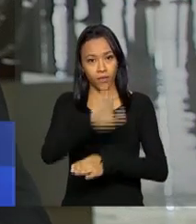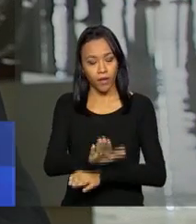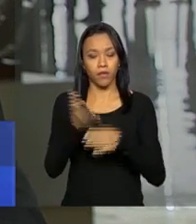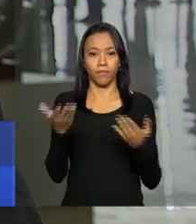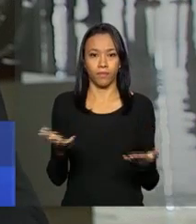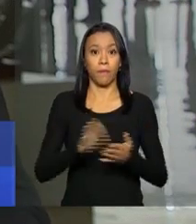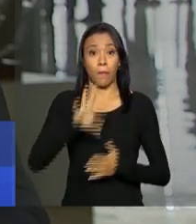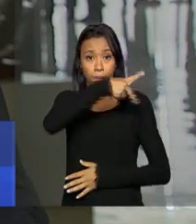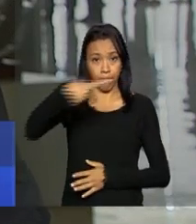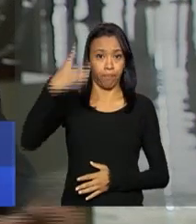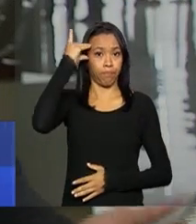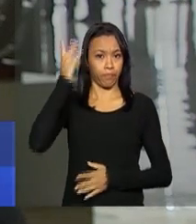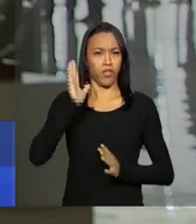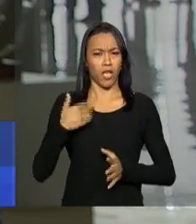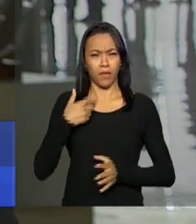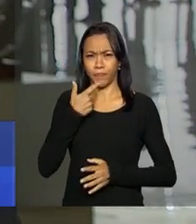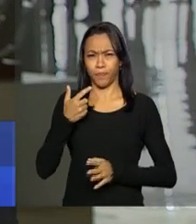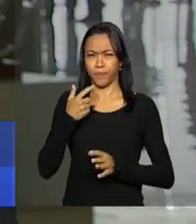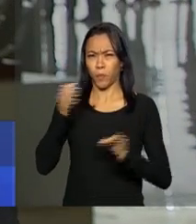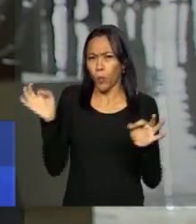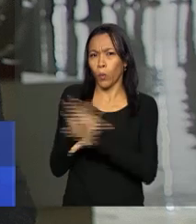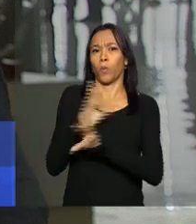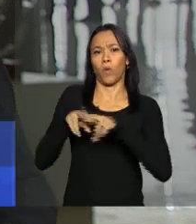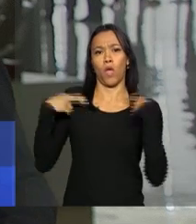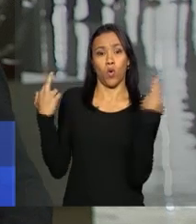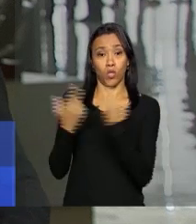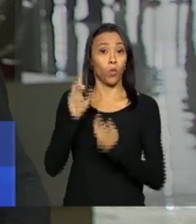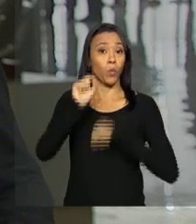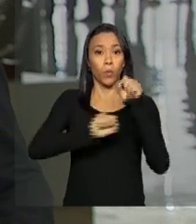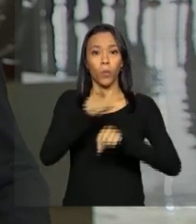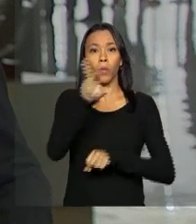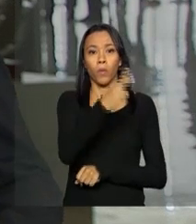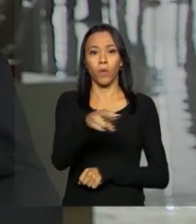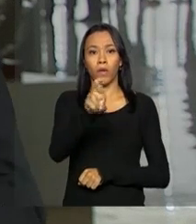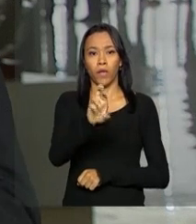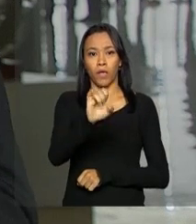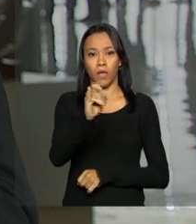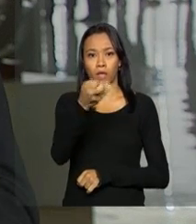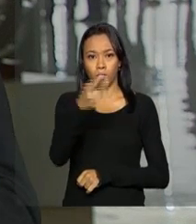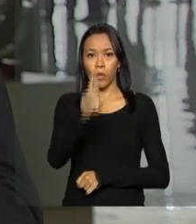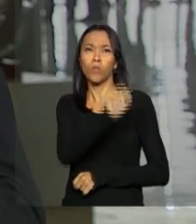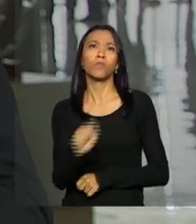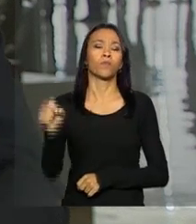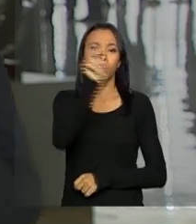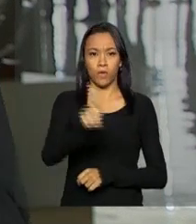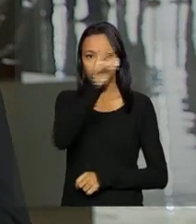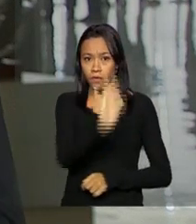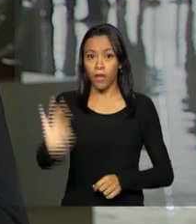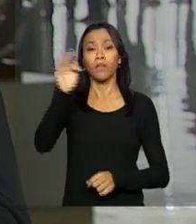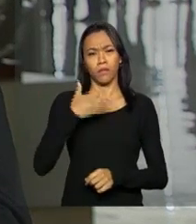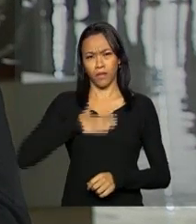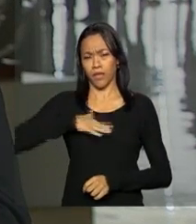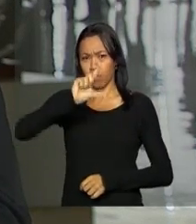a presidenta Dima russef Está terminando agora uma reunião com reitores de universidades federais daqui a pouco ela vai se reunir também com